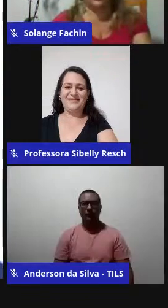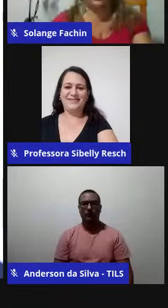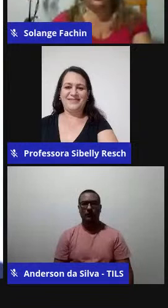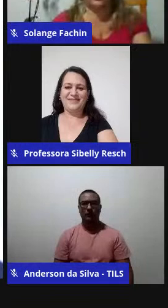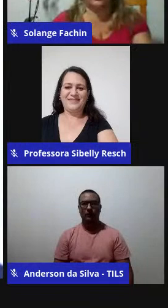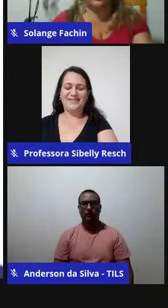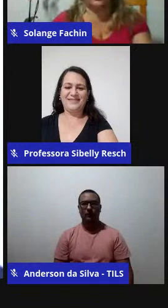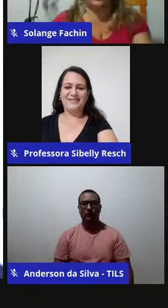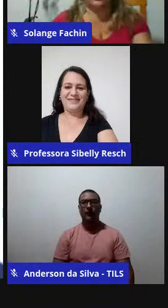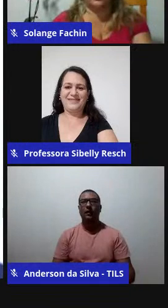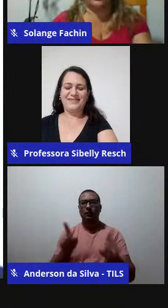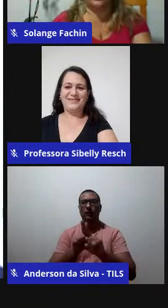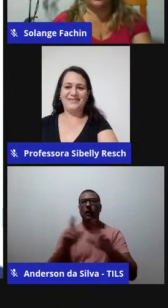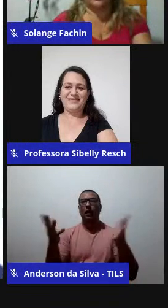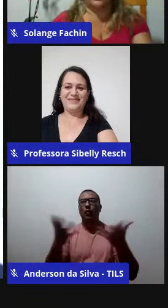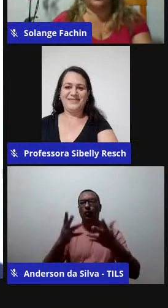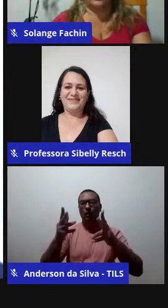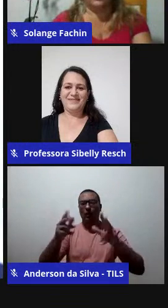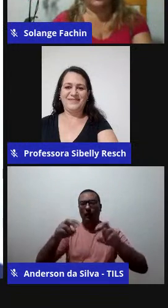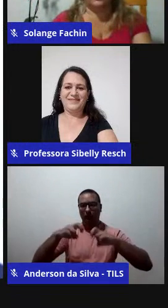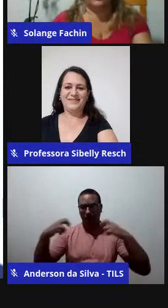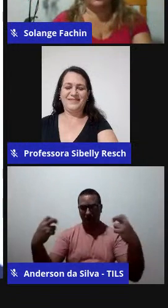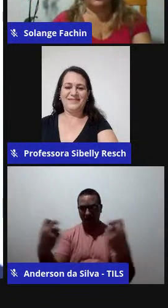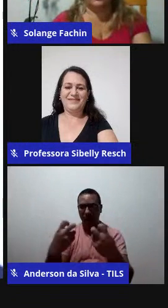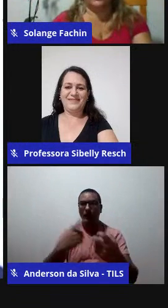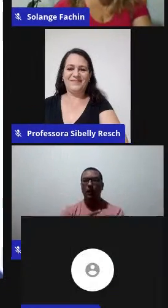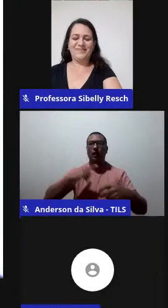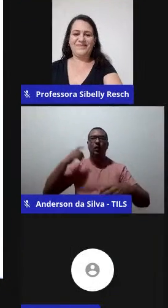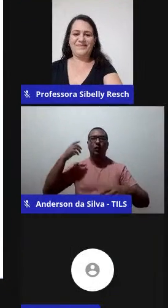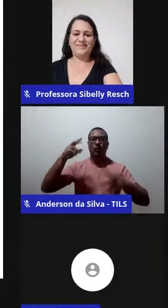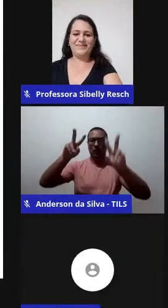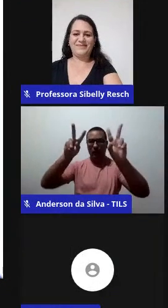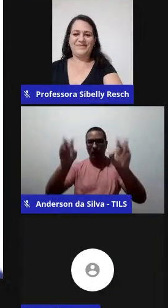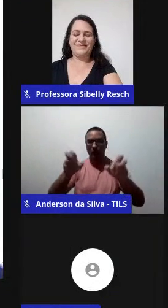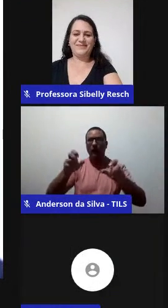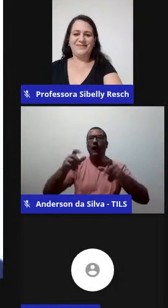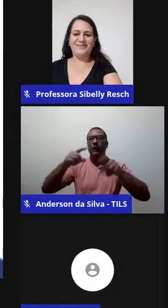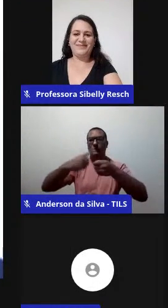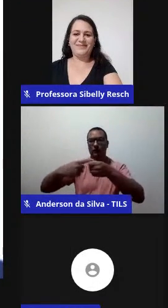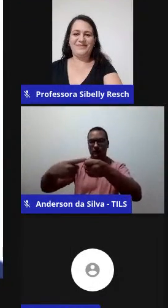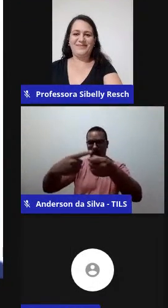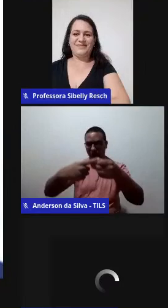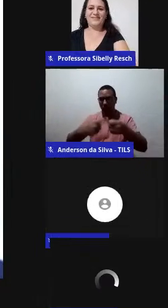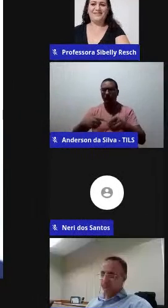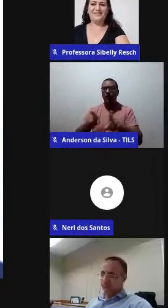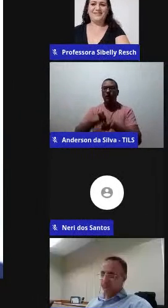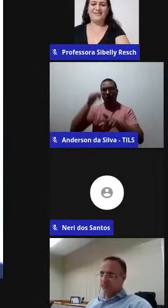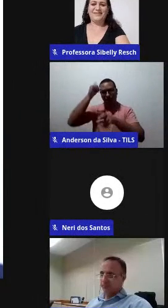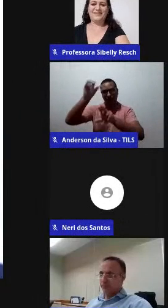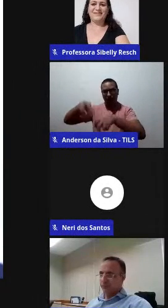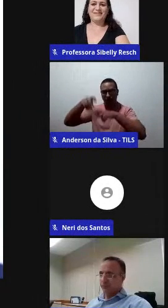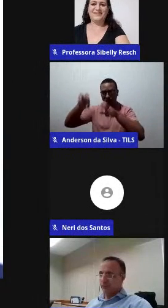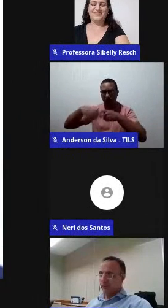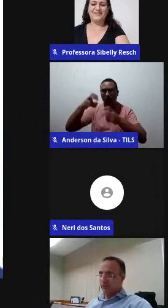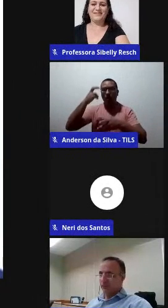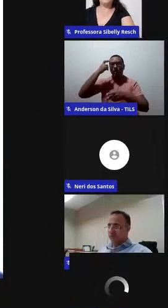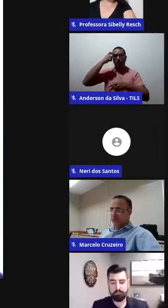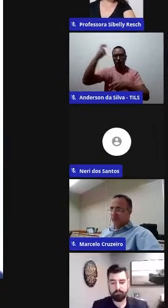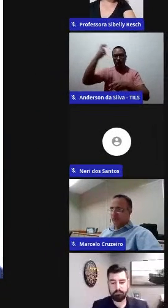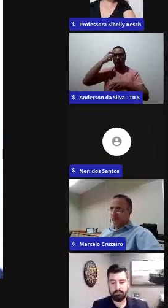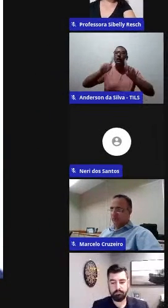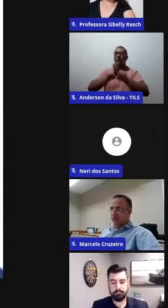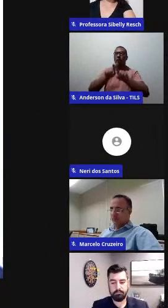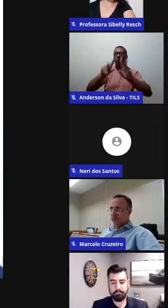traz como tema Cidade e Campo Mais Humanos e Mais Inteligentes, ela será